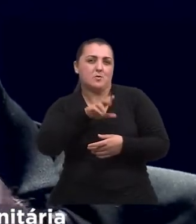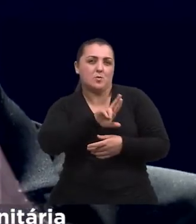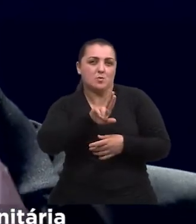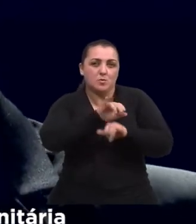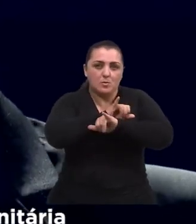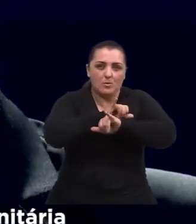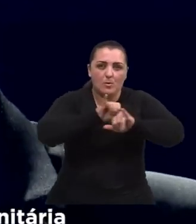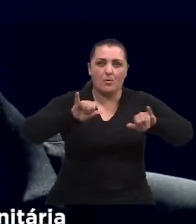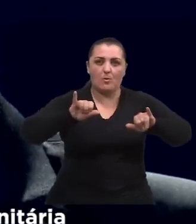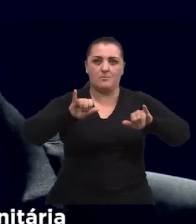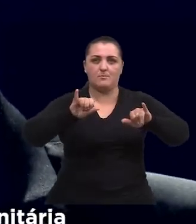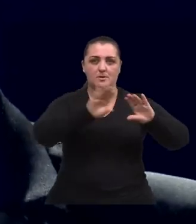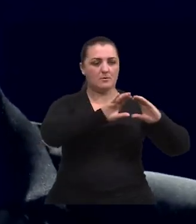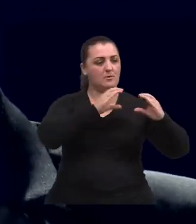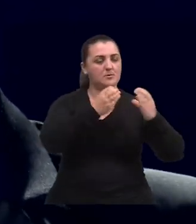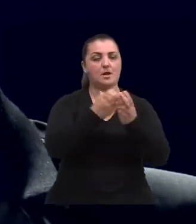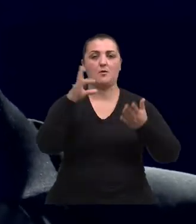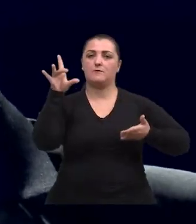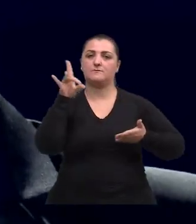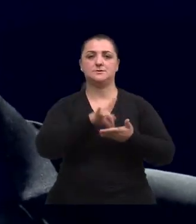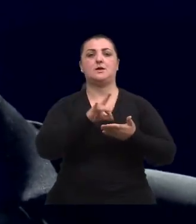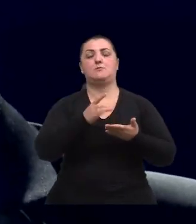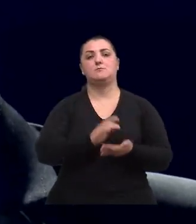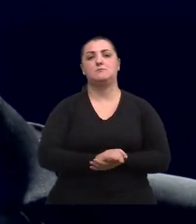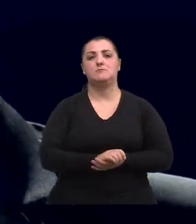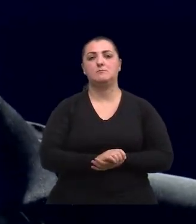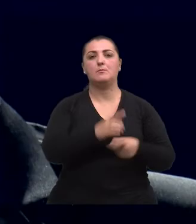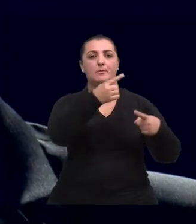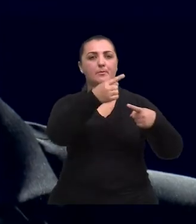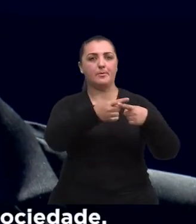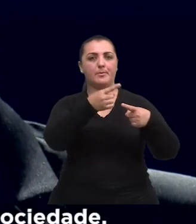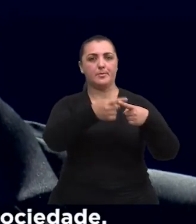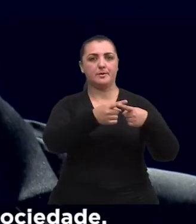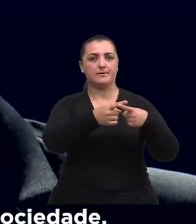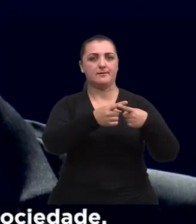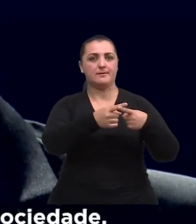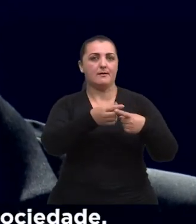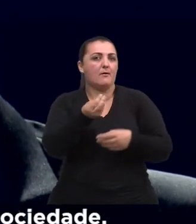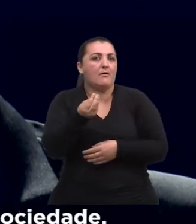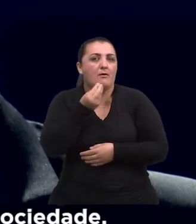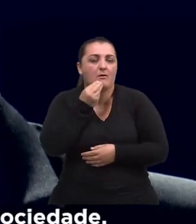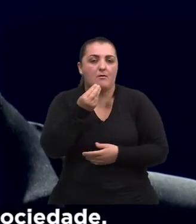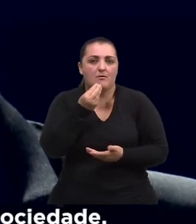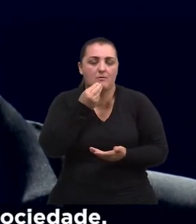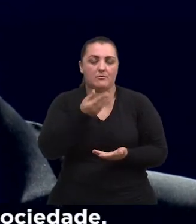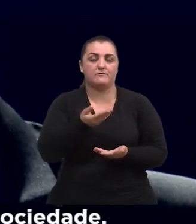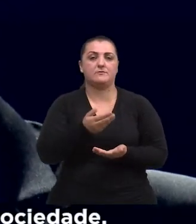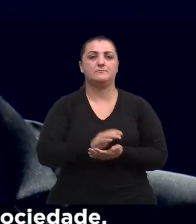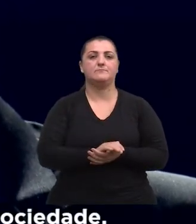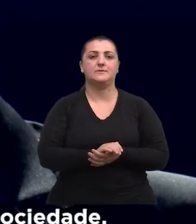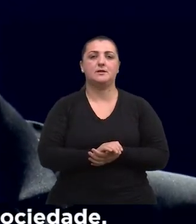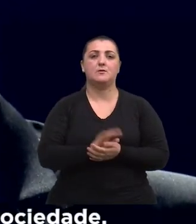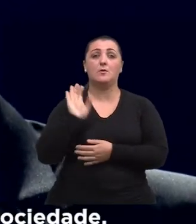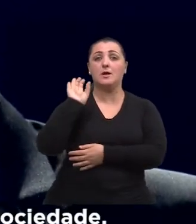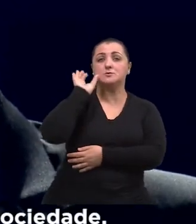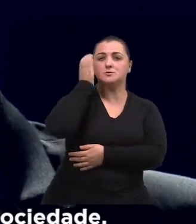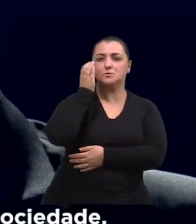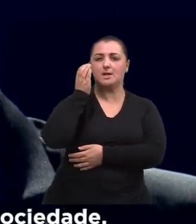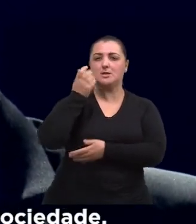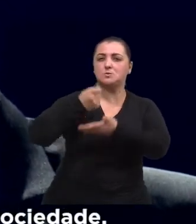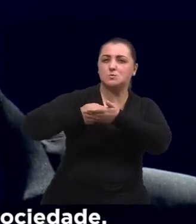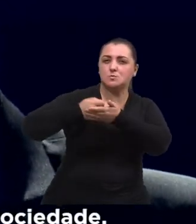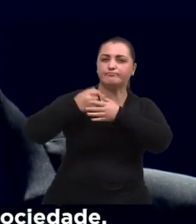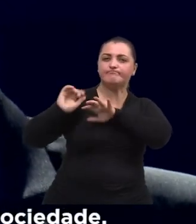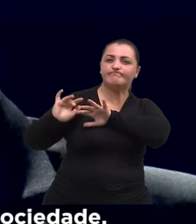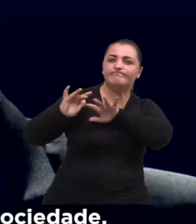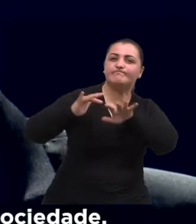que leva esse nome de comunitária da forma mais legítima possível, porque foi evidentemente o